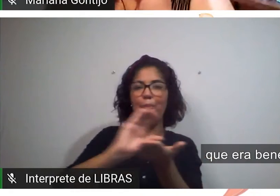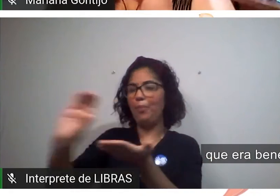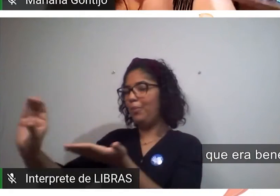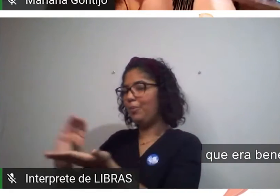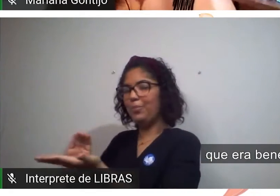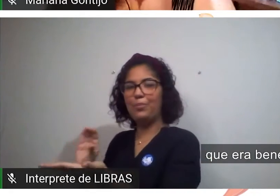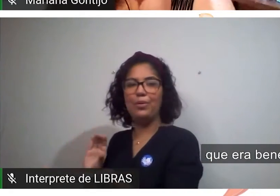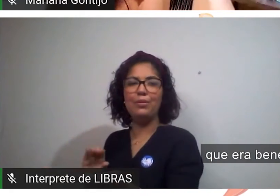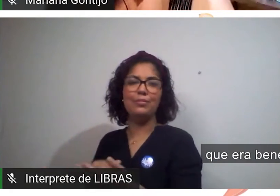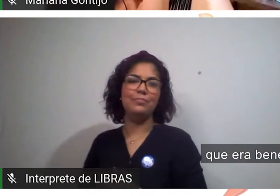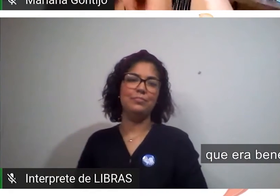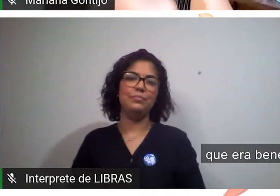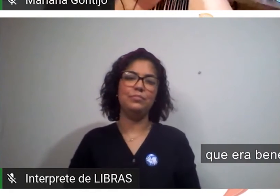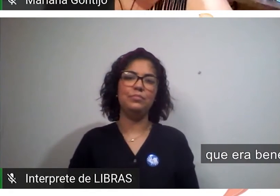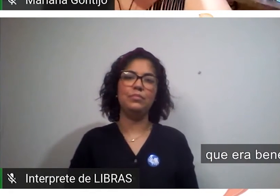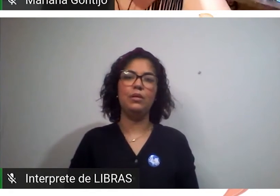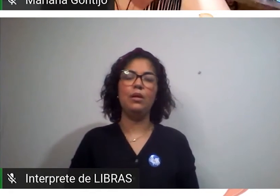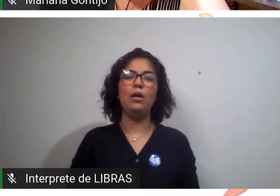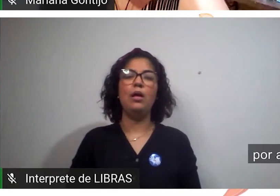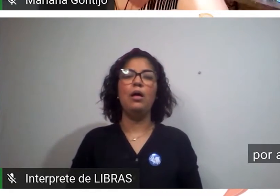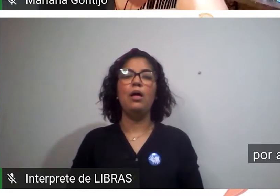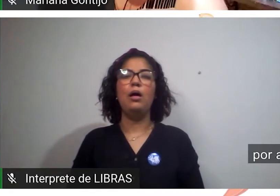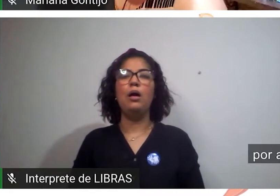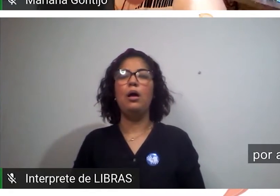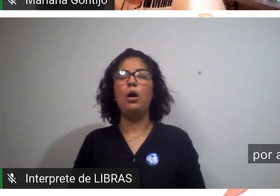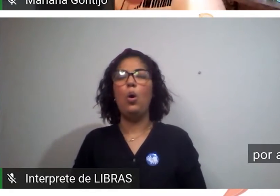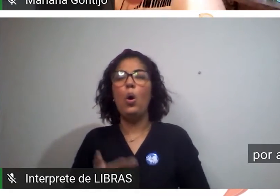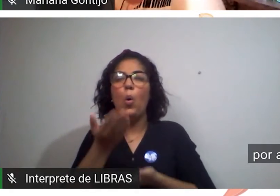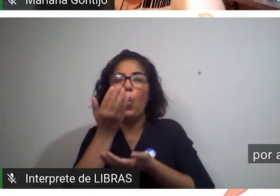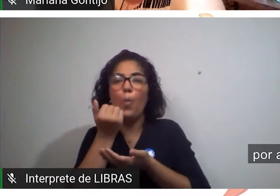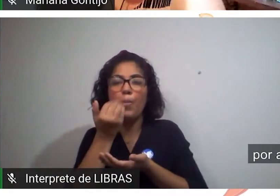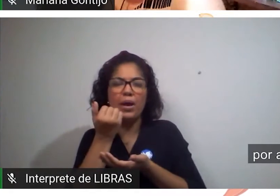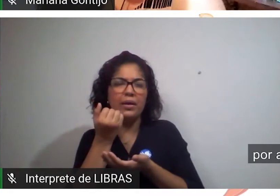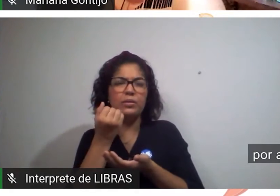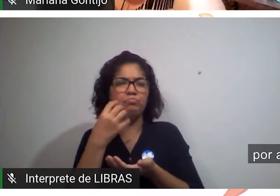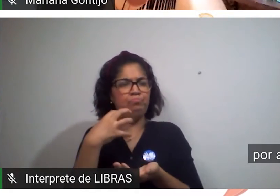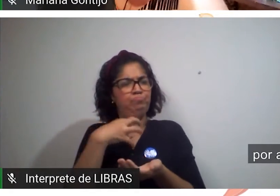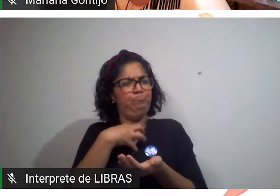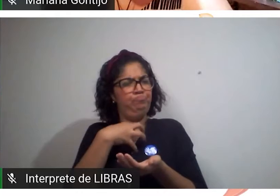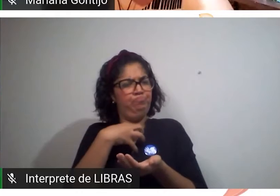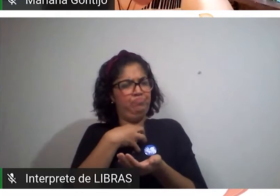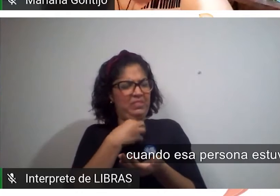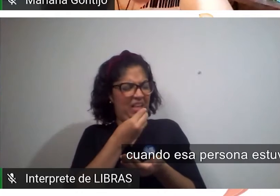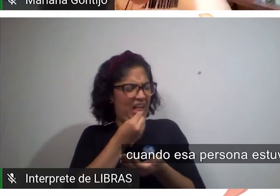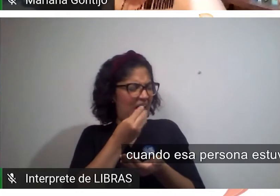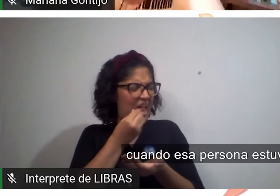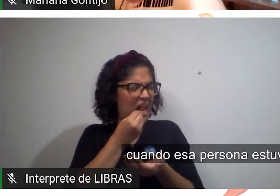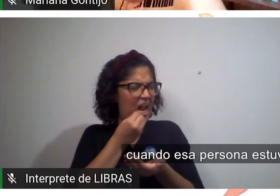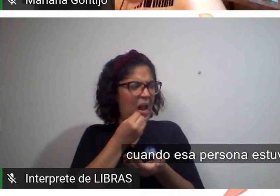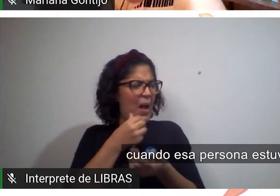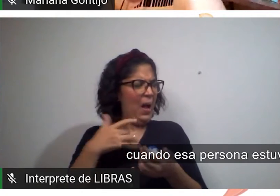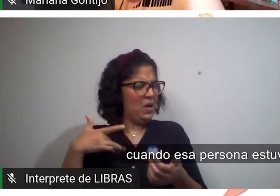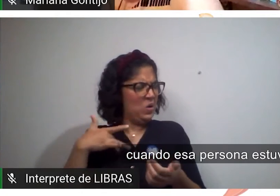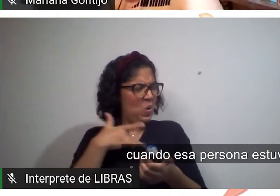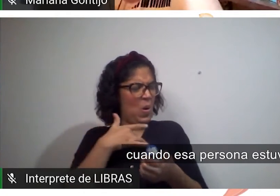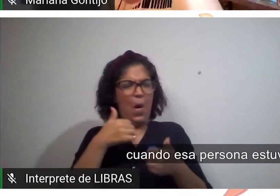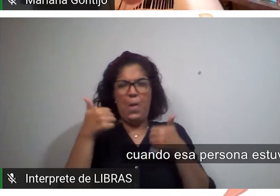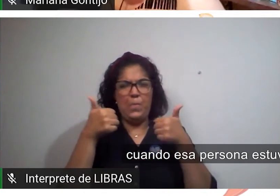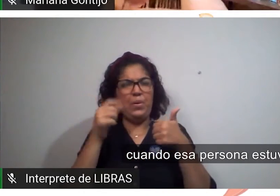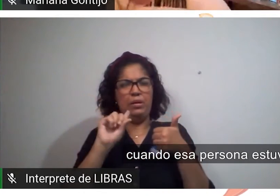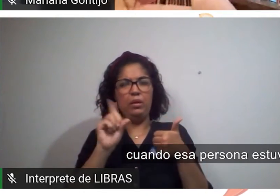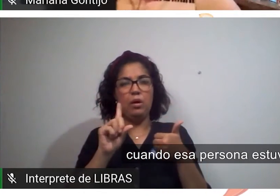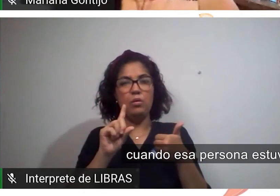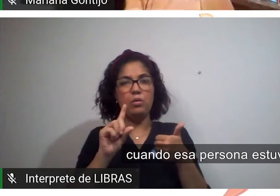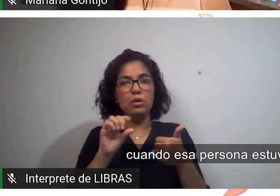que lhe fazia bem por alguma coisa, por alguma substância, quando essa pessoa